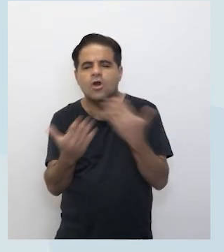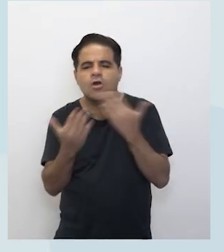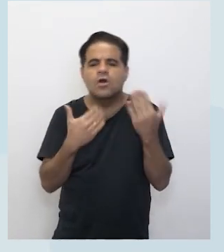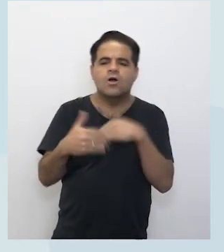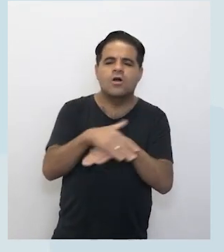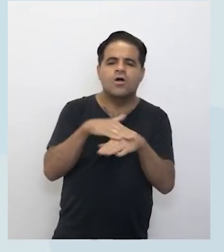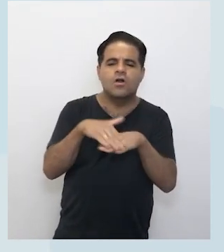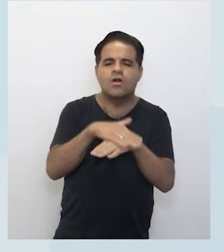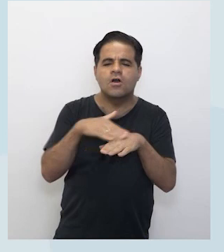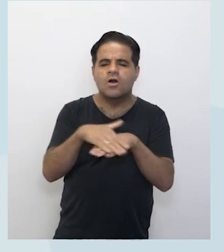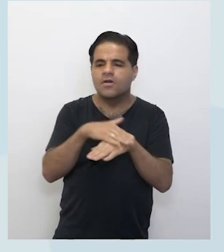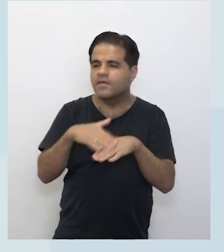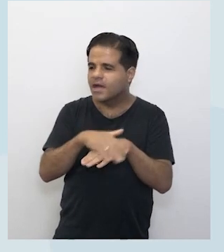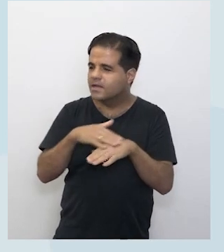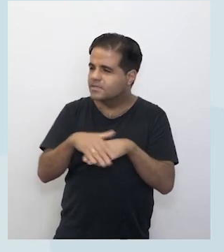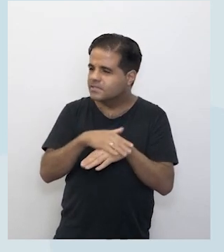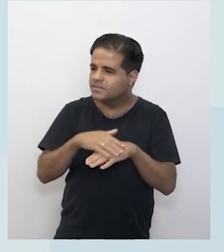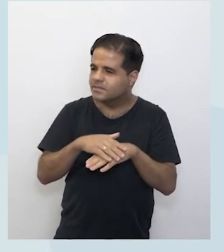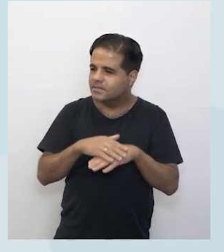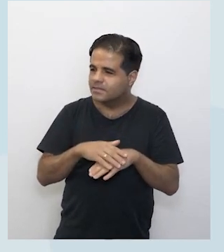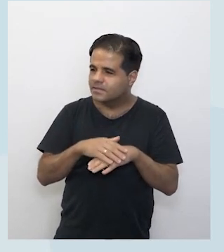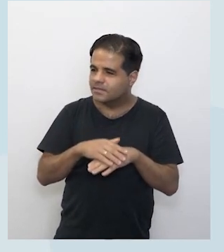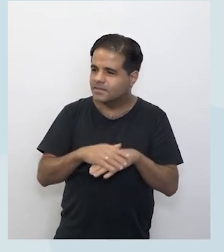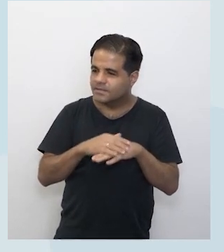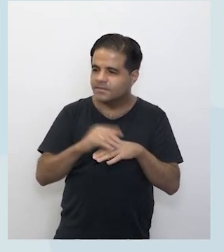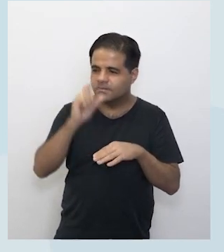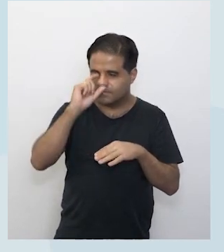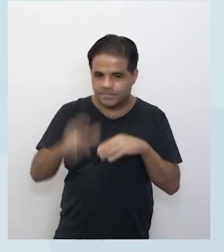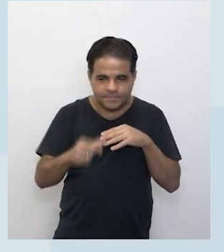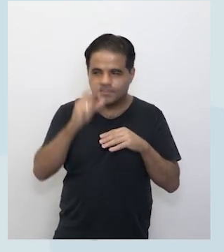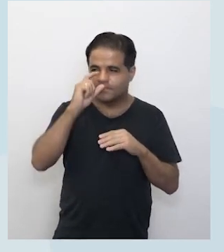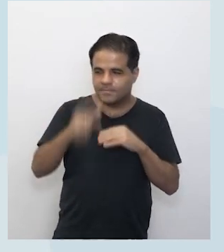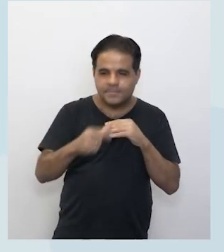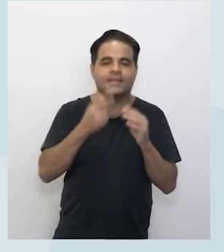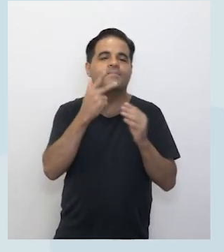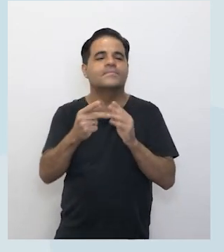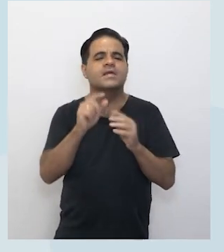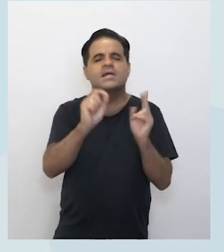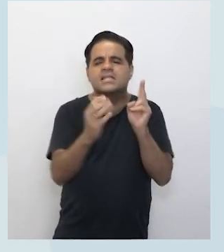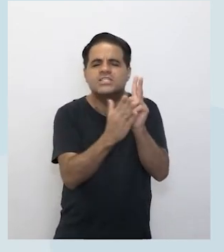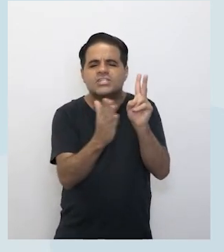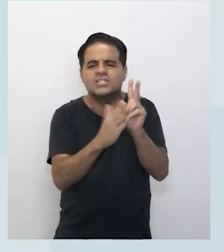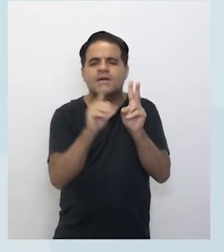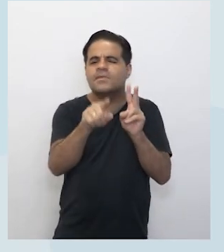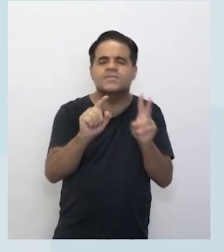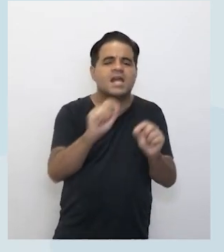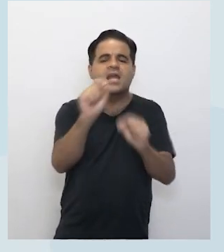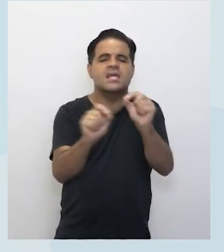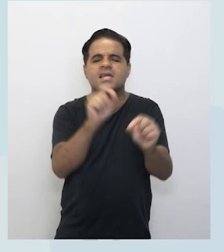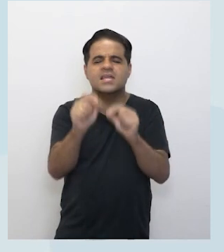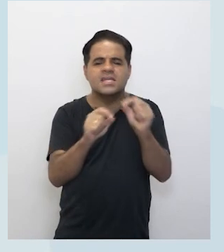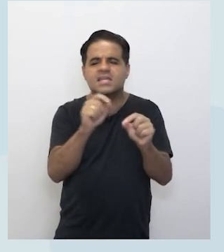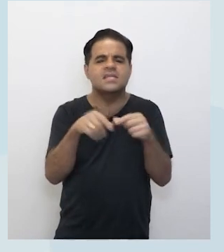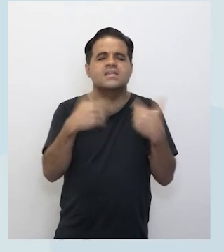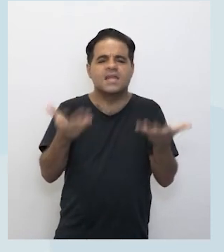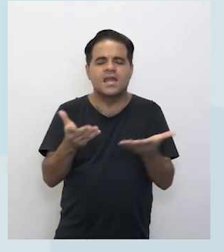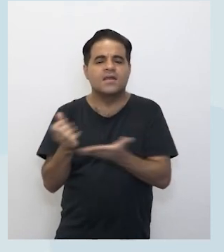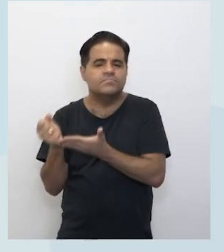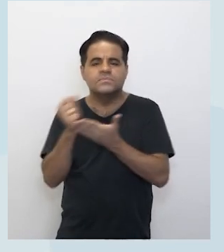conversas. Quem é o indígena para você? Professores, tragam a resposta dos alunos que